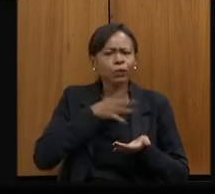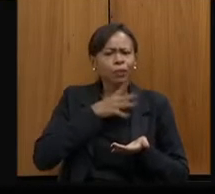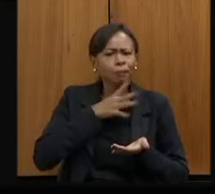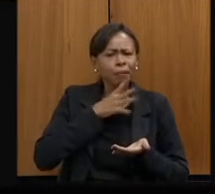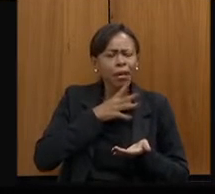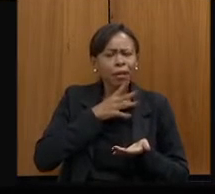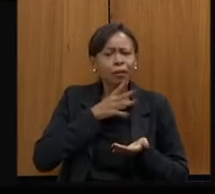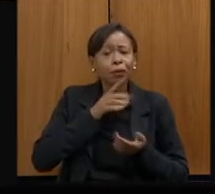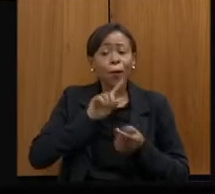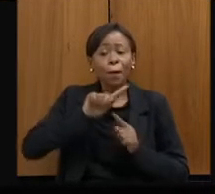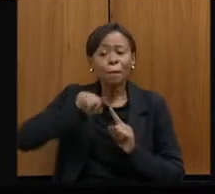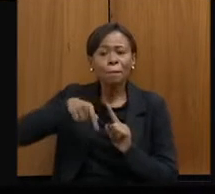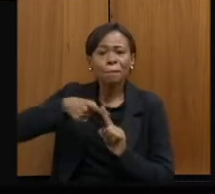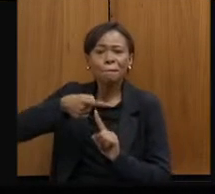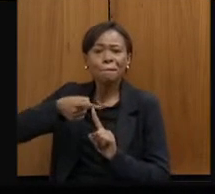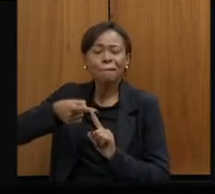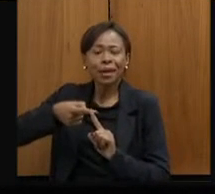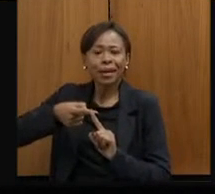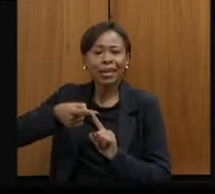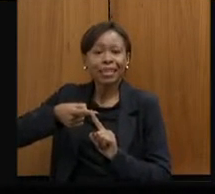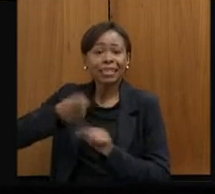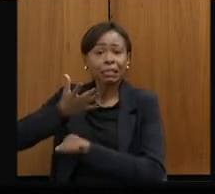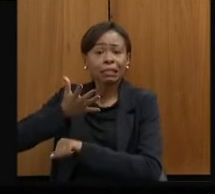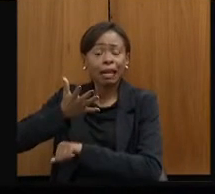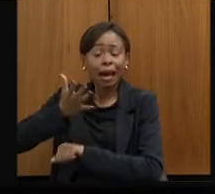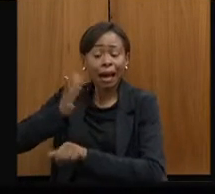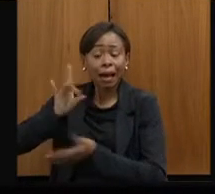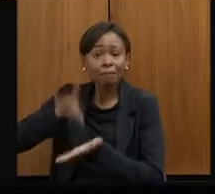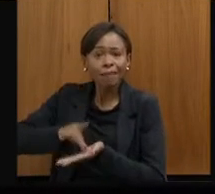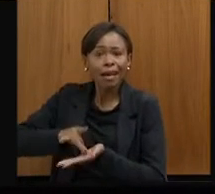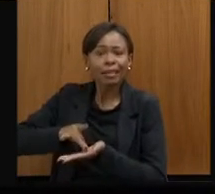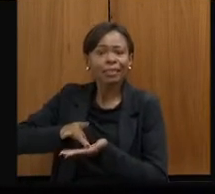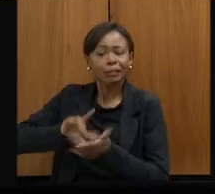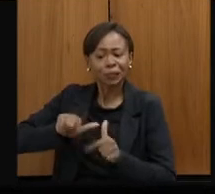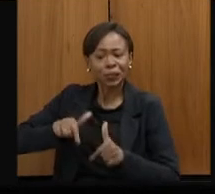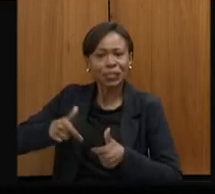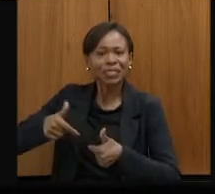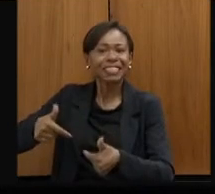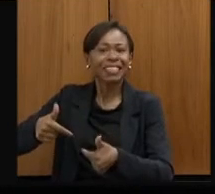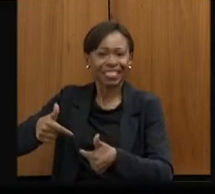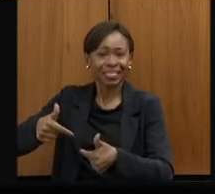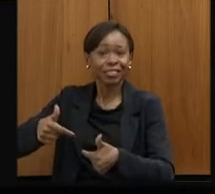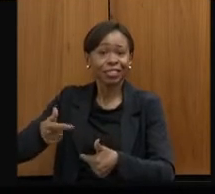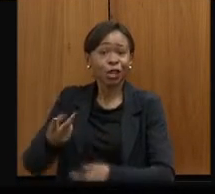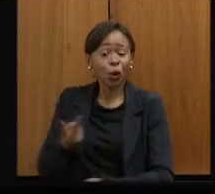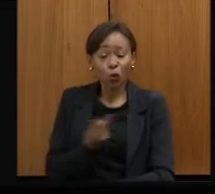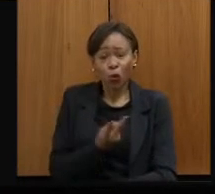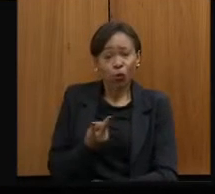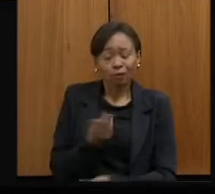poder juntar a teoria à prática, então, aquilo ali se torna um ciclo.